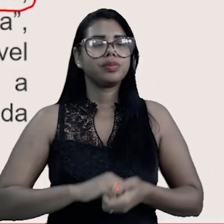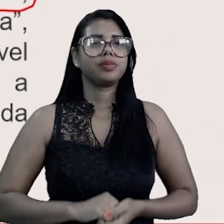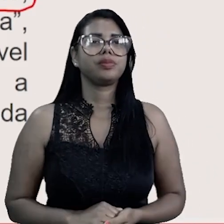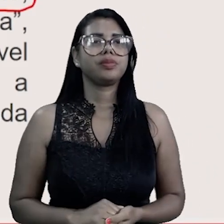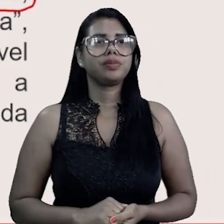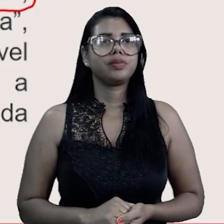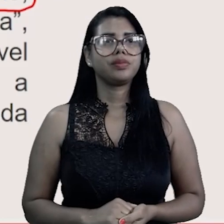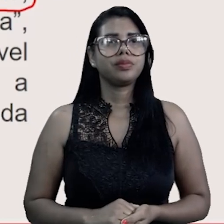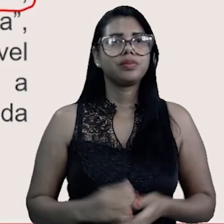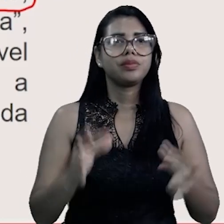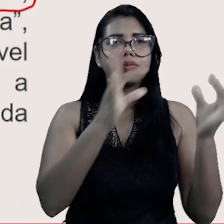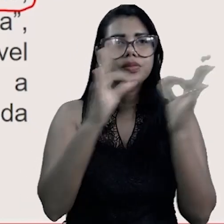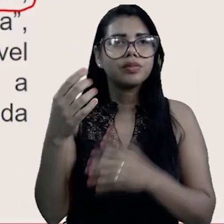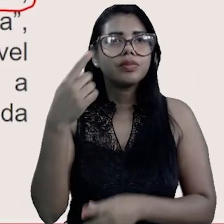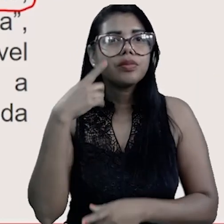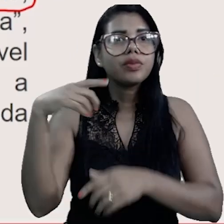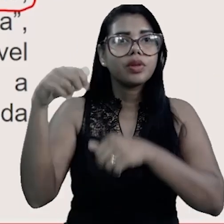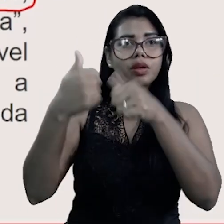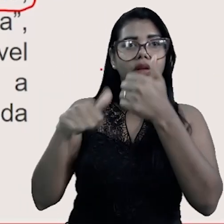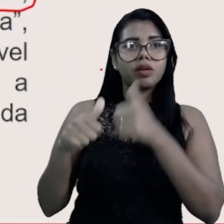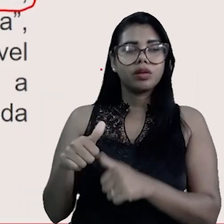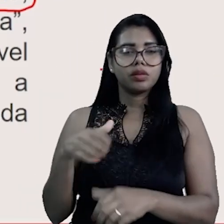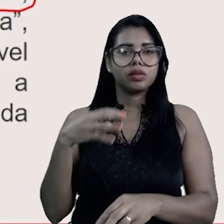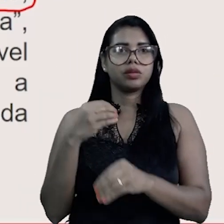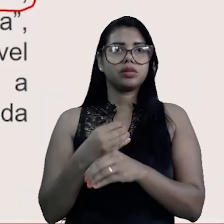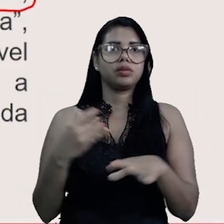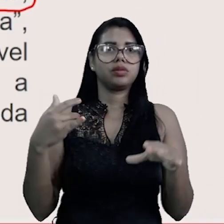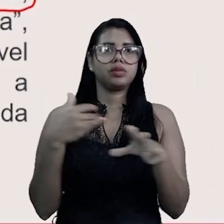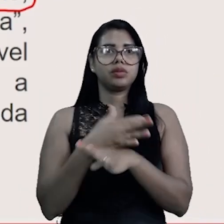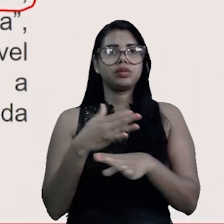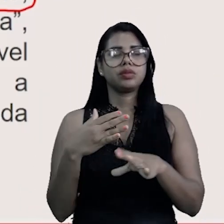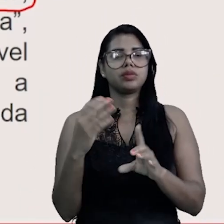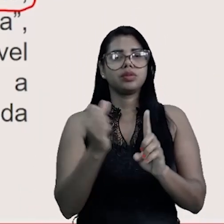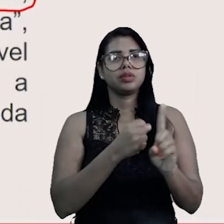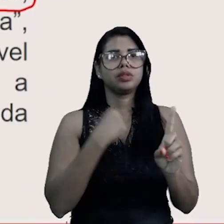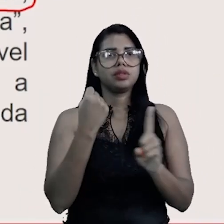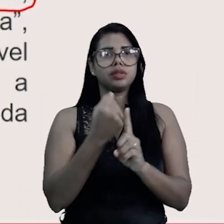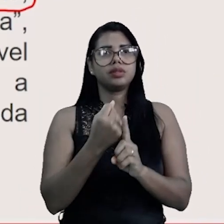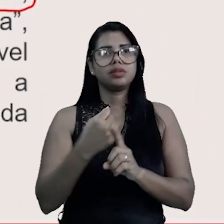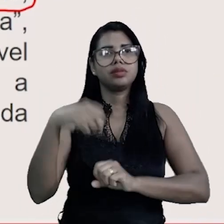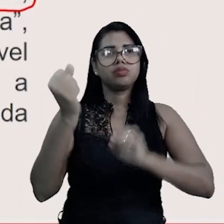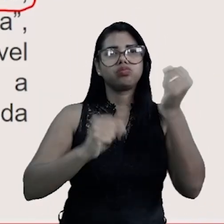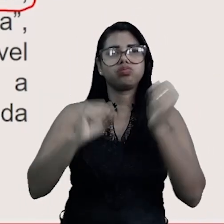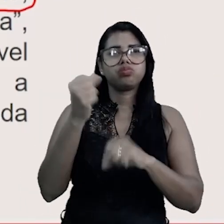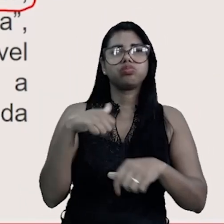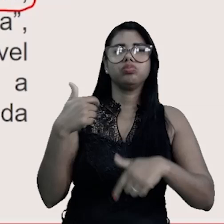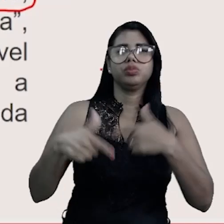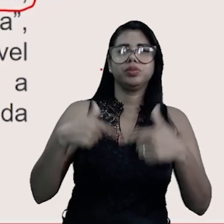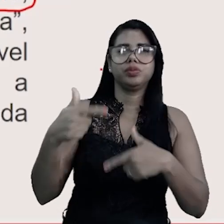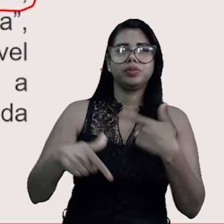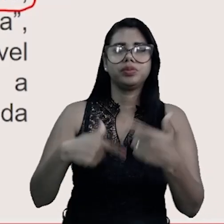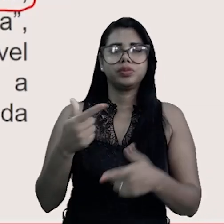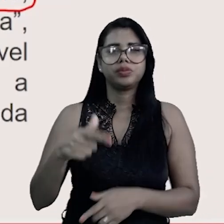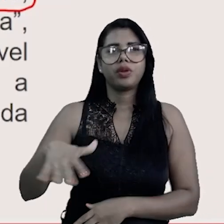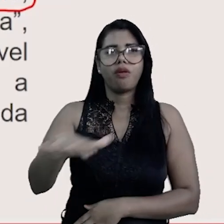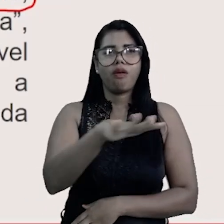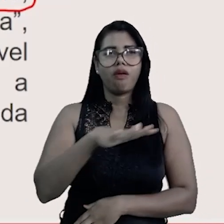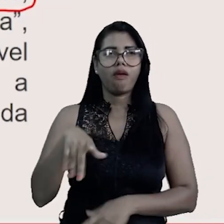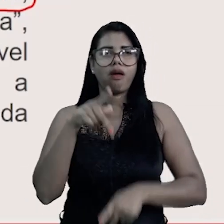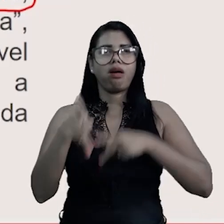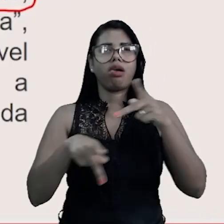Observa-se a formação de uma cidadania operária, na qual a população mais